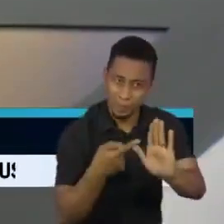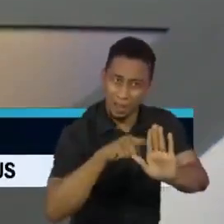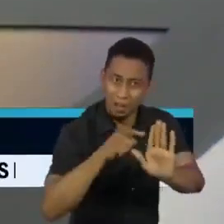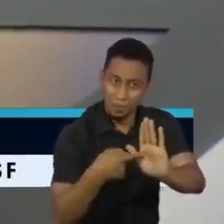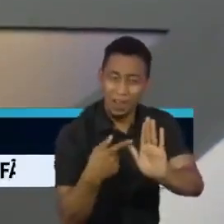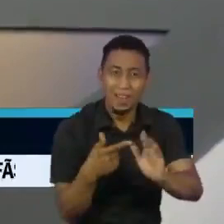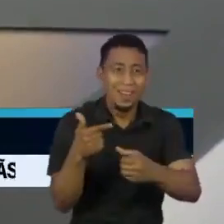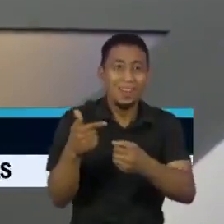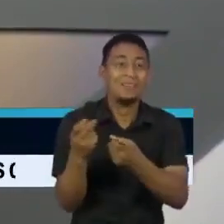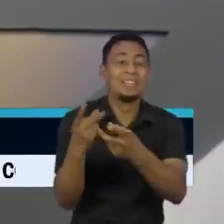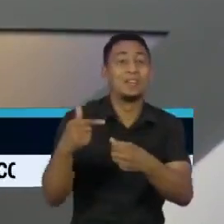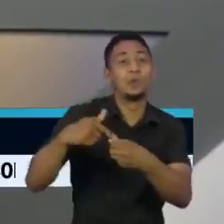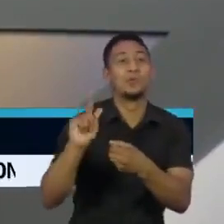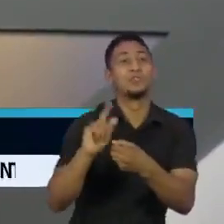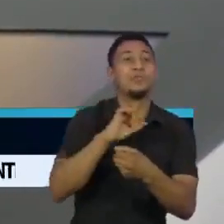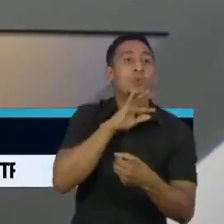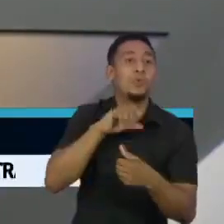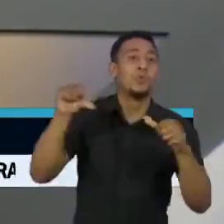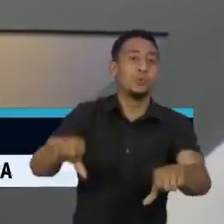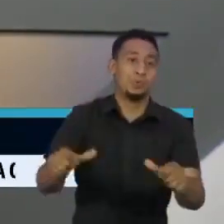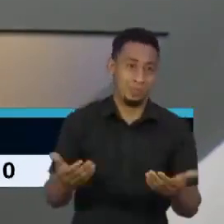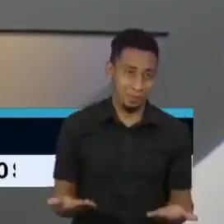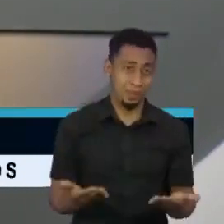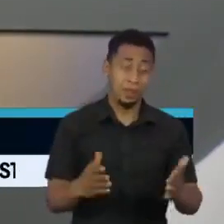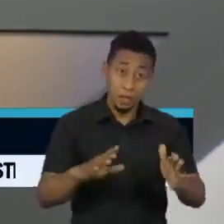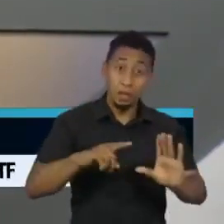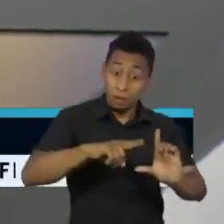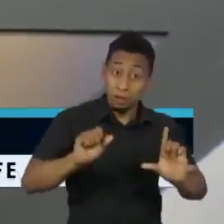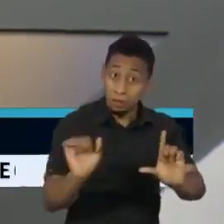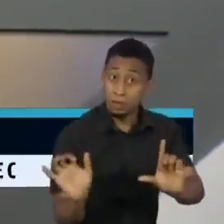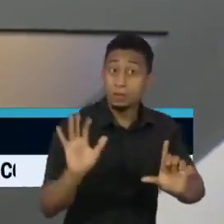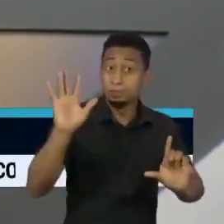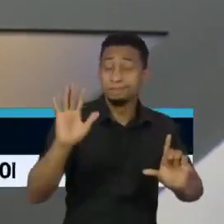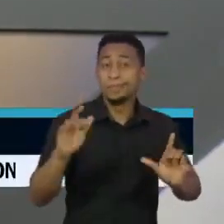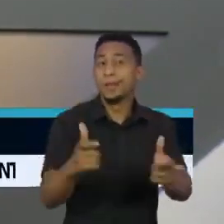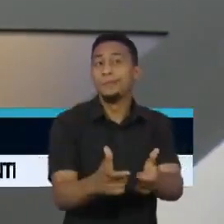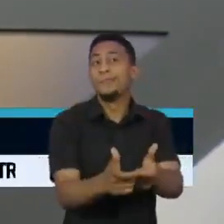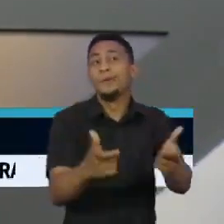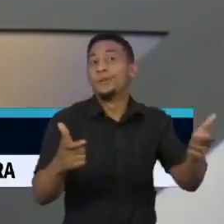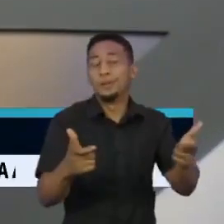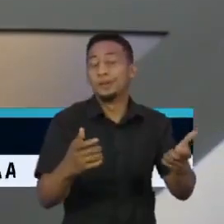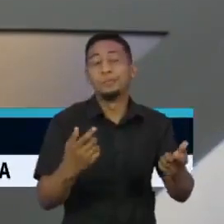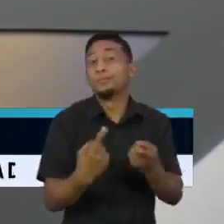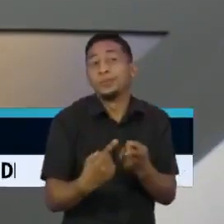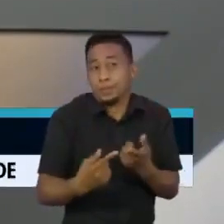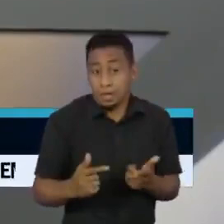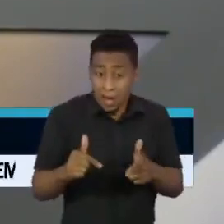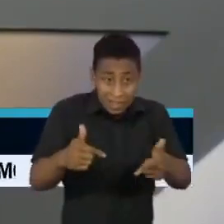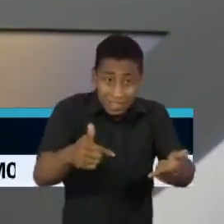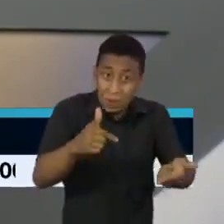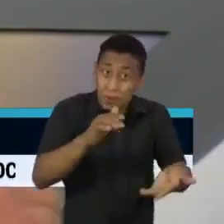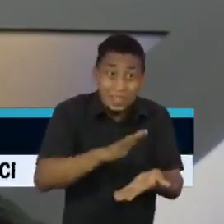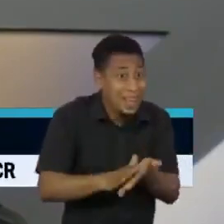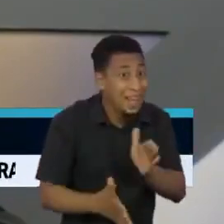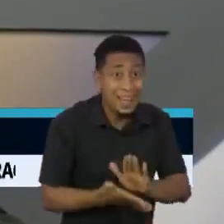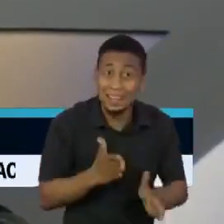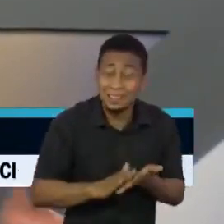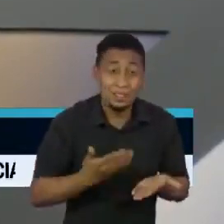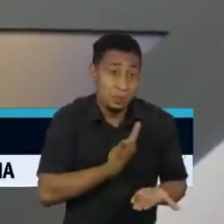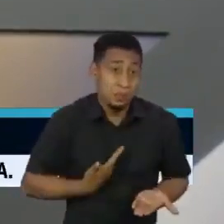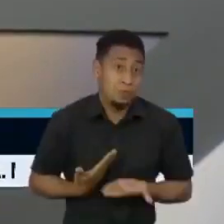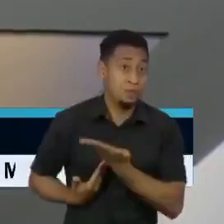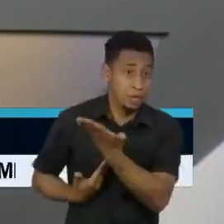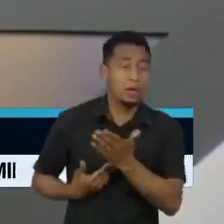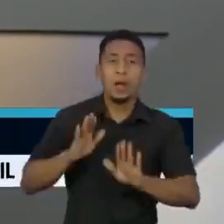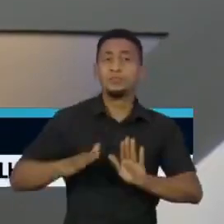essa declaração da questão Econômica na inflação é em grande parte pela inação do governo e quando o governo propõe o arroz